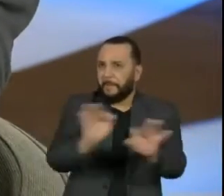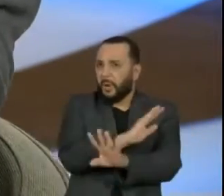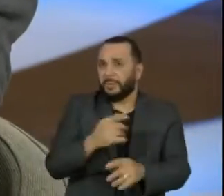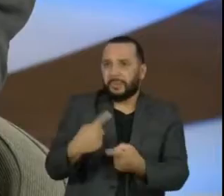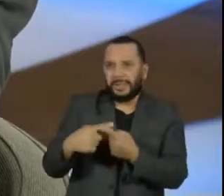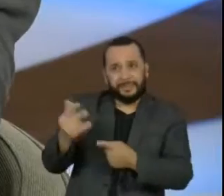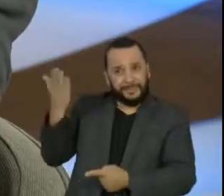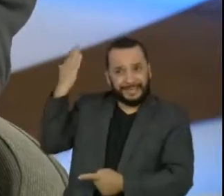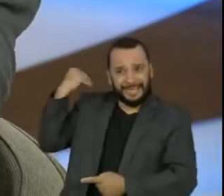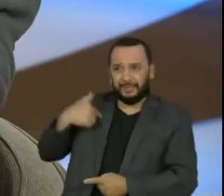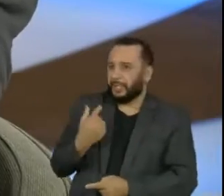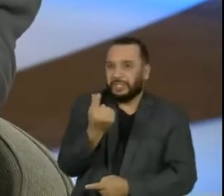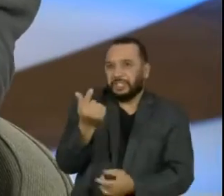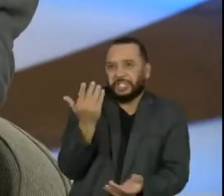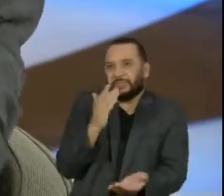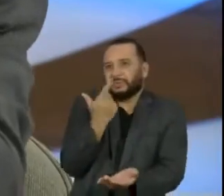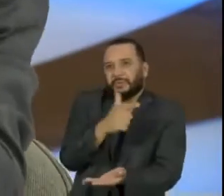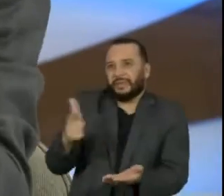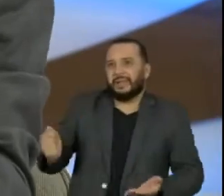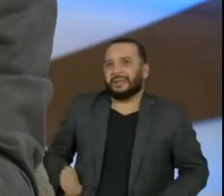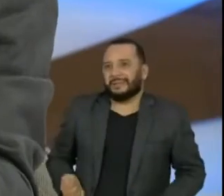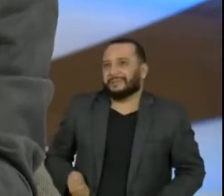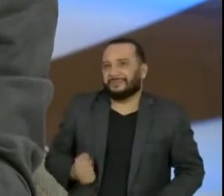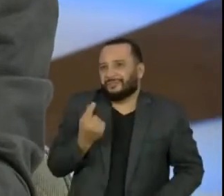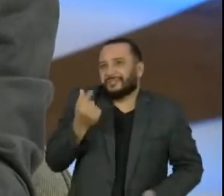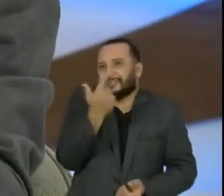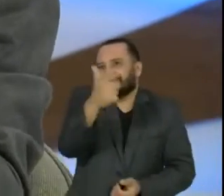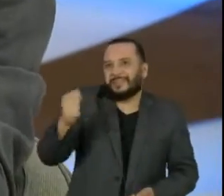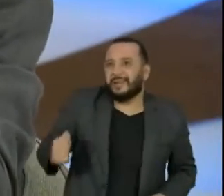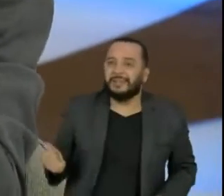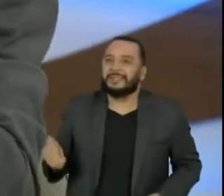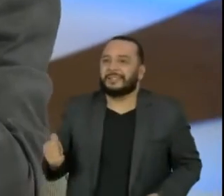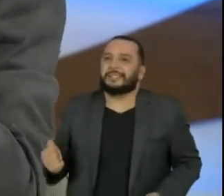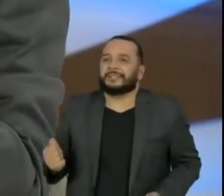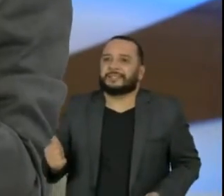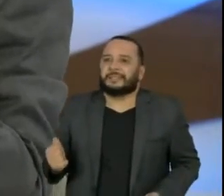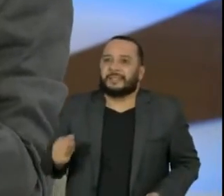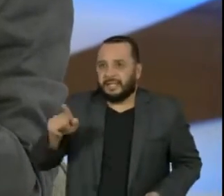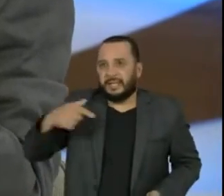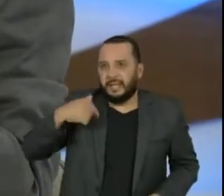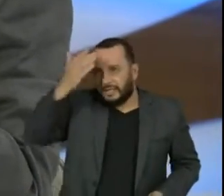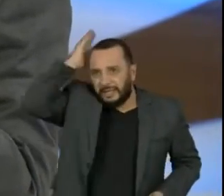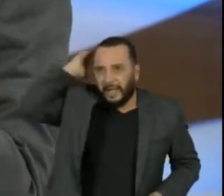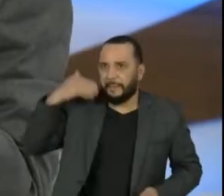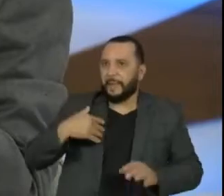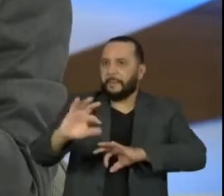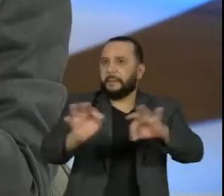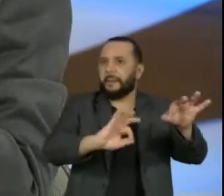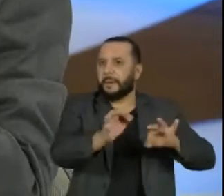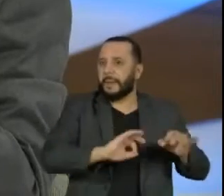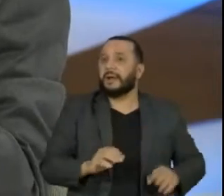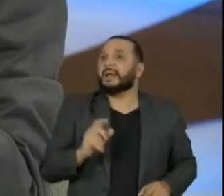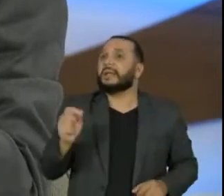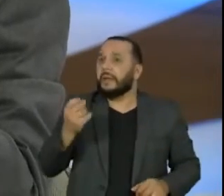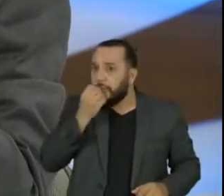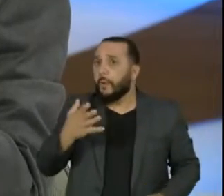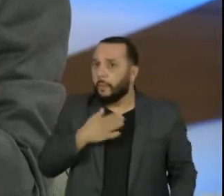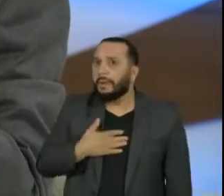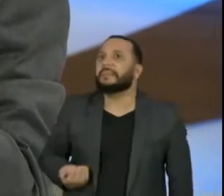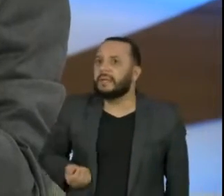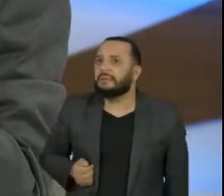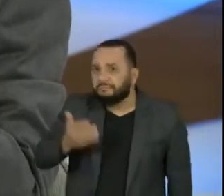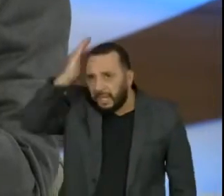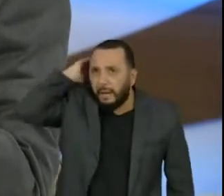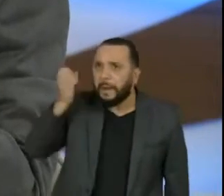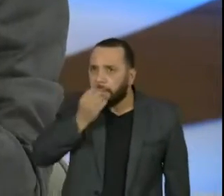naquele processo de legalizar leito. Então, quer dizer, quem foi bom para você? Para mim, o